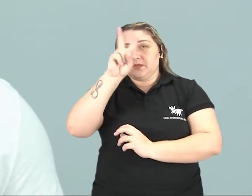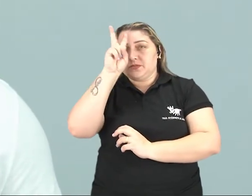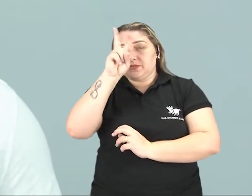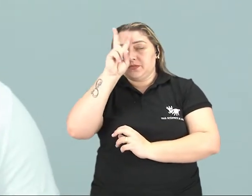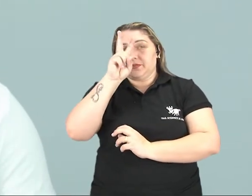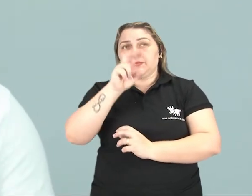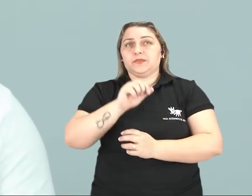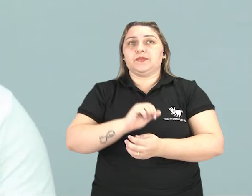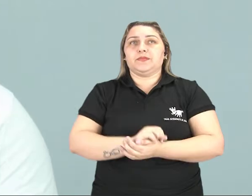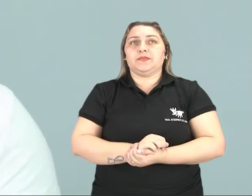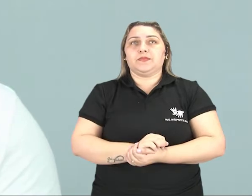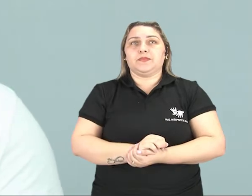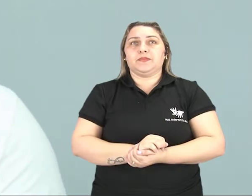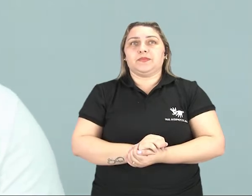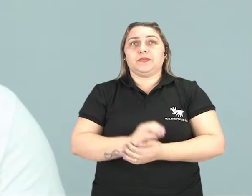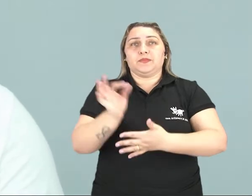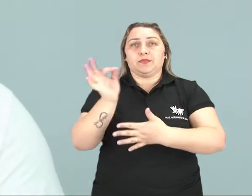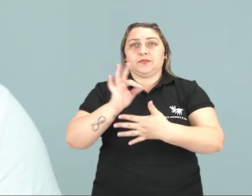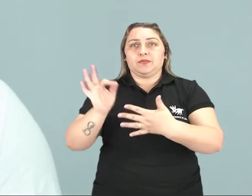uma história, tá?